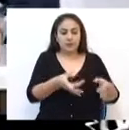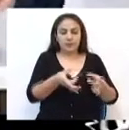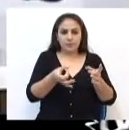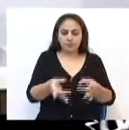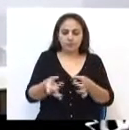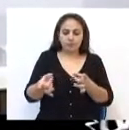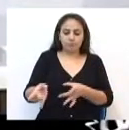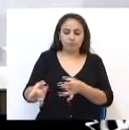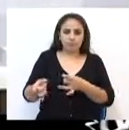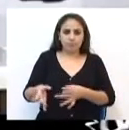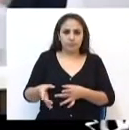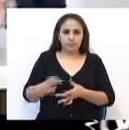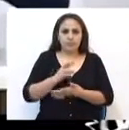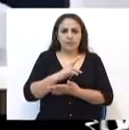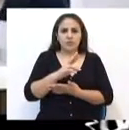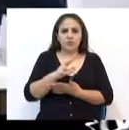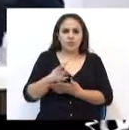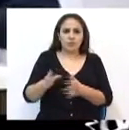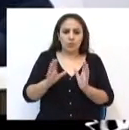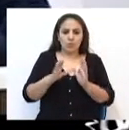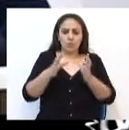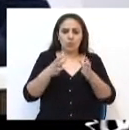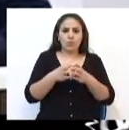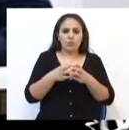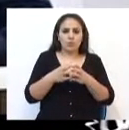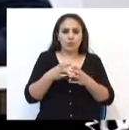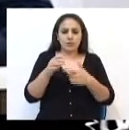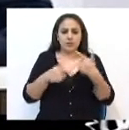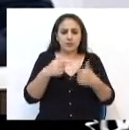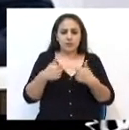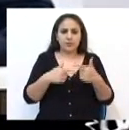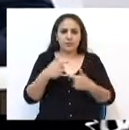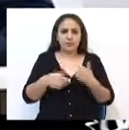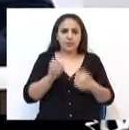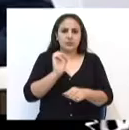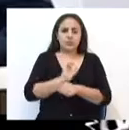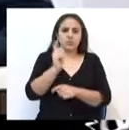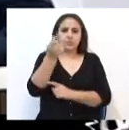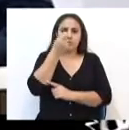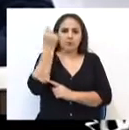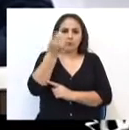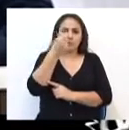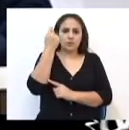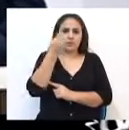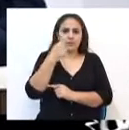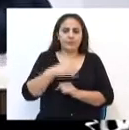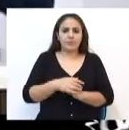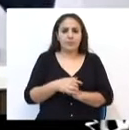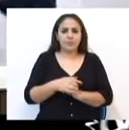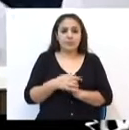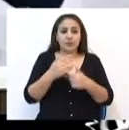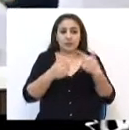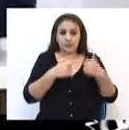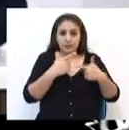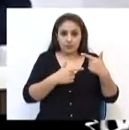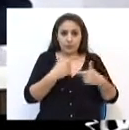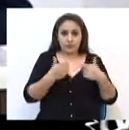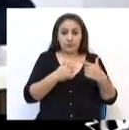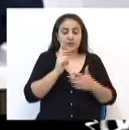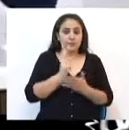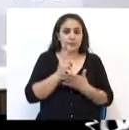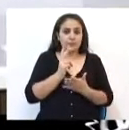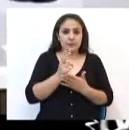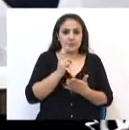demitindo um quadro considerável de servidores do estado do Rio Grande do Sul, servidores que na sua grande